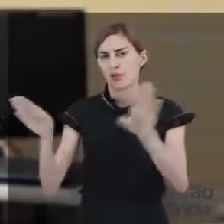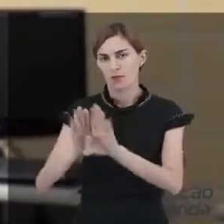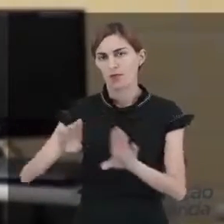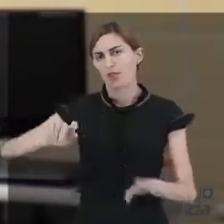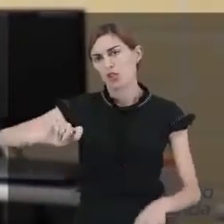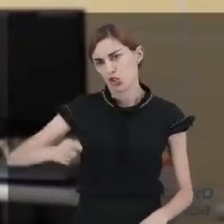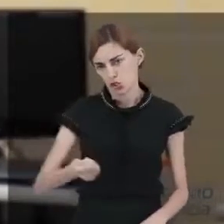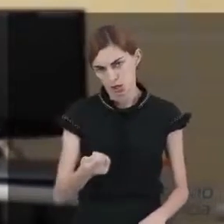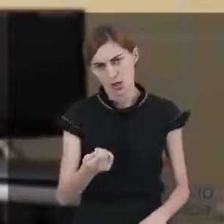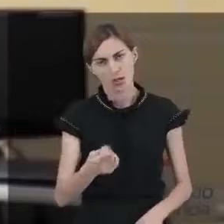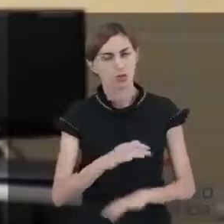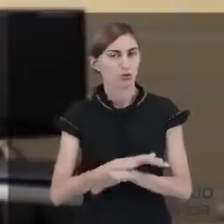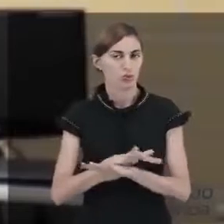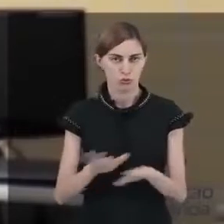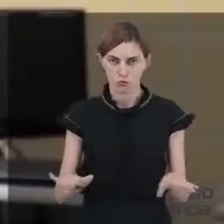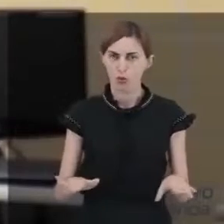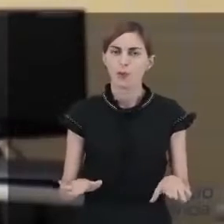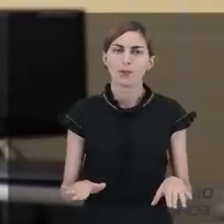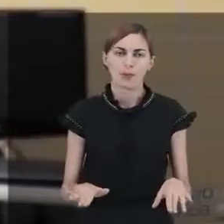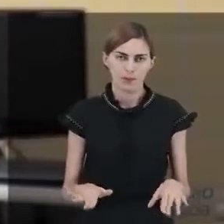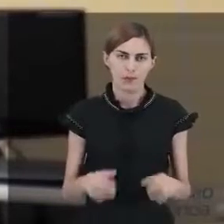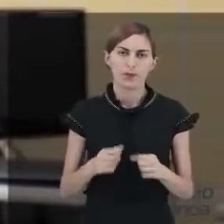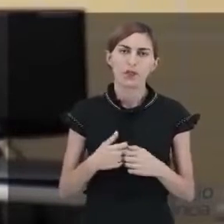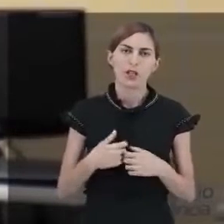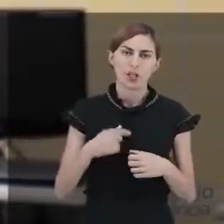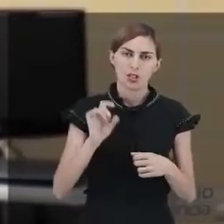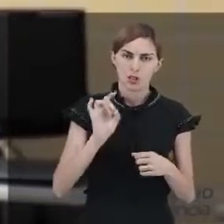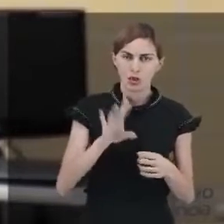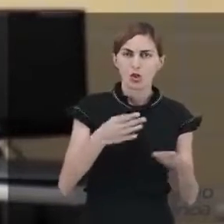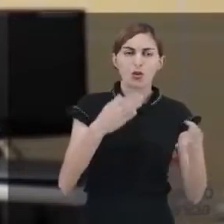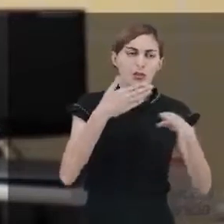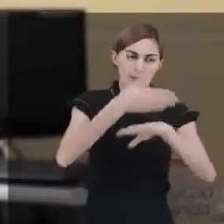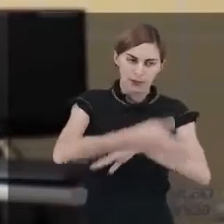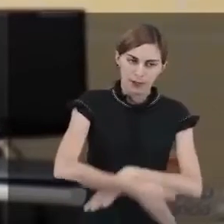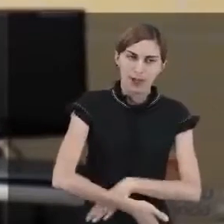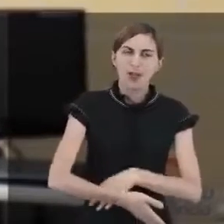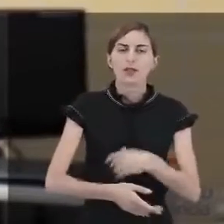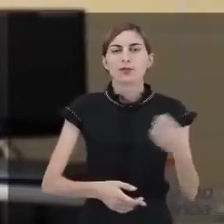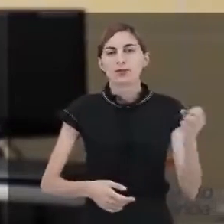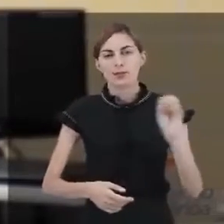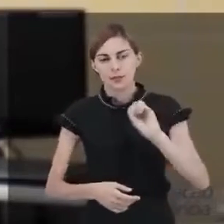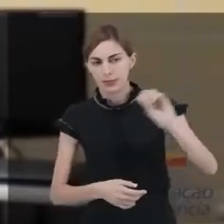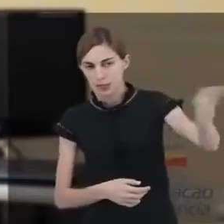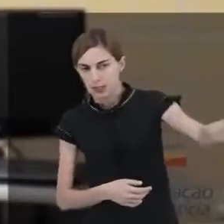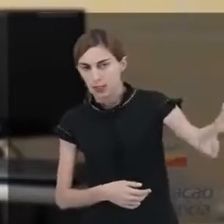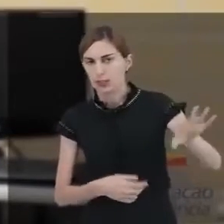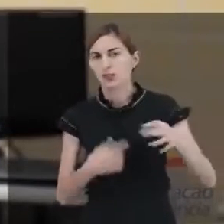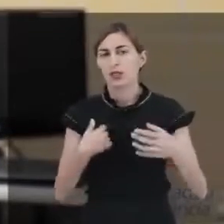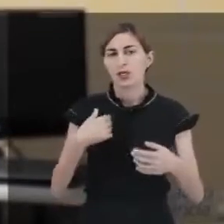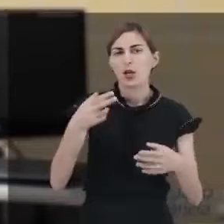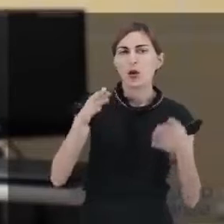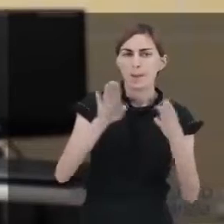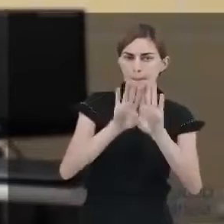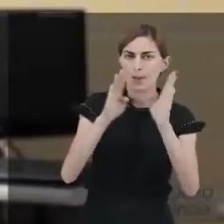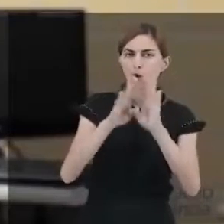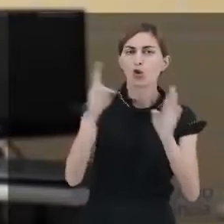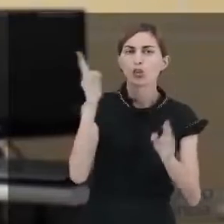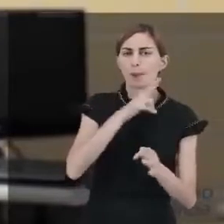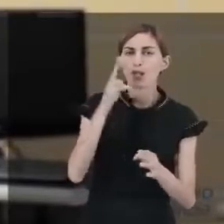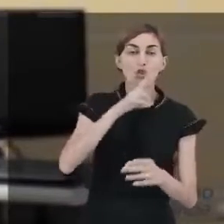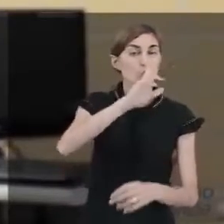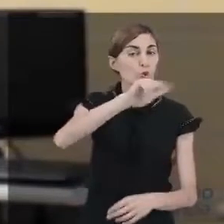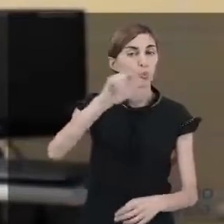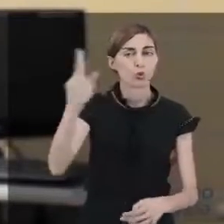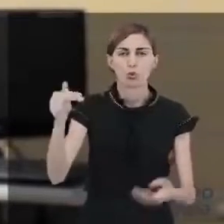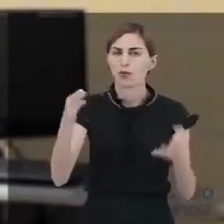em que é permitido as portas de entrada e saída de ambientes internos. Mas as portas de emergência, a porta externa nunca poderá